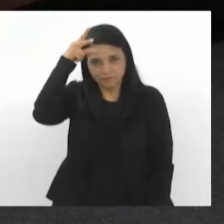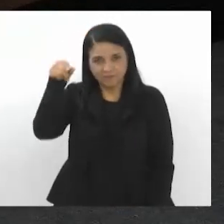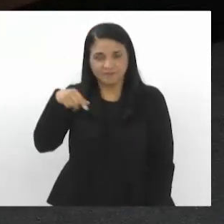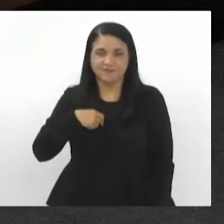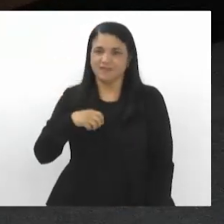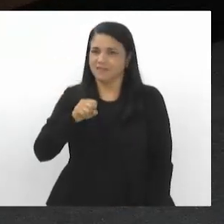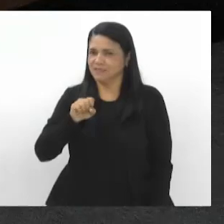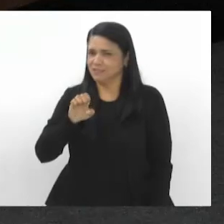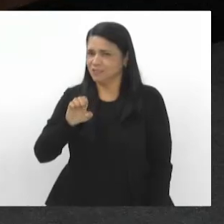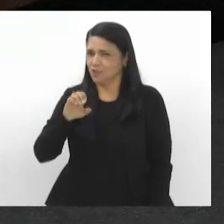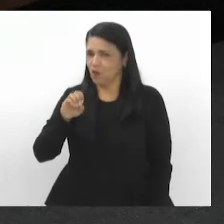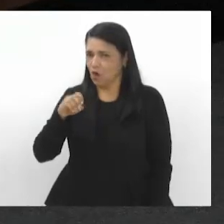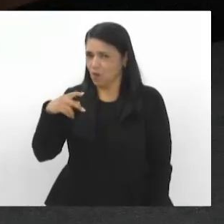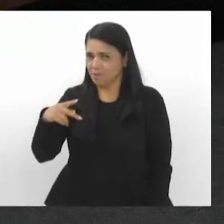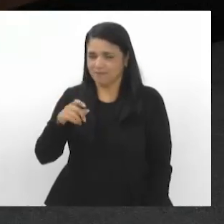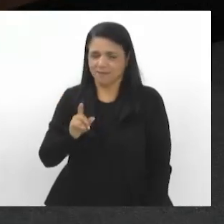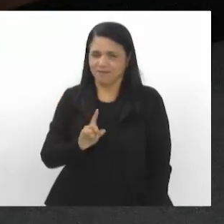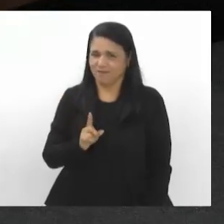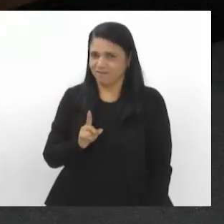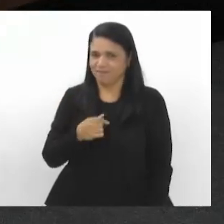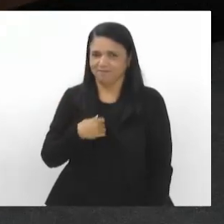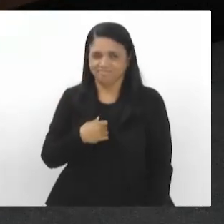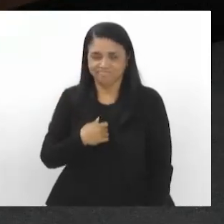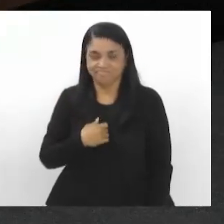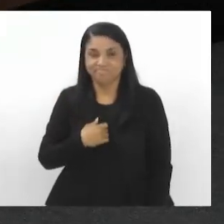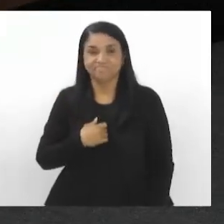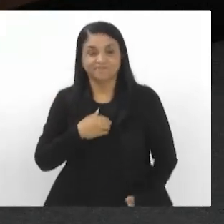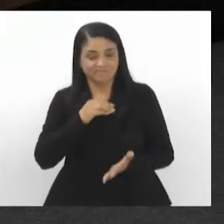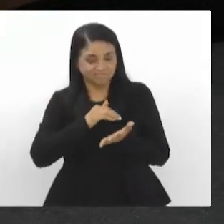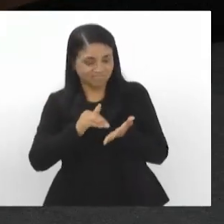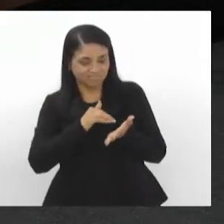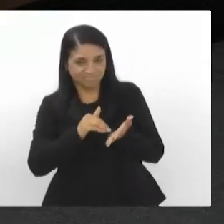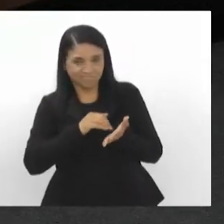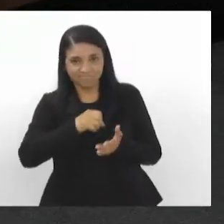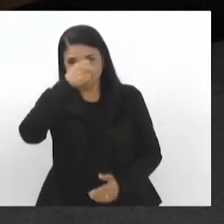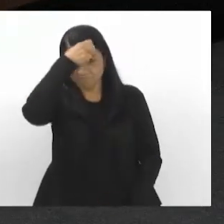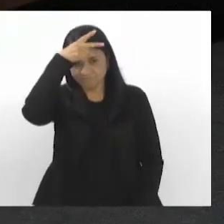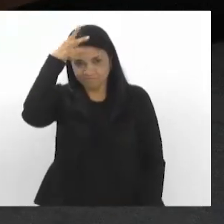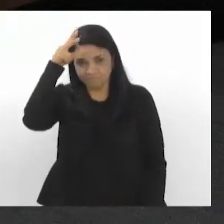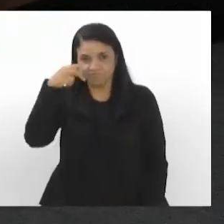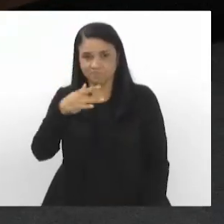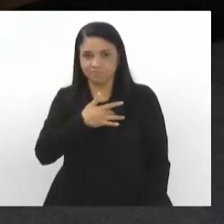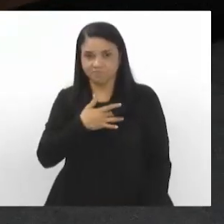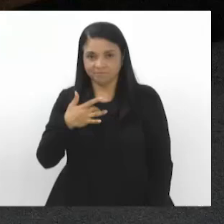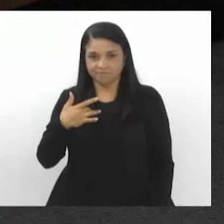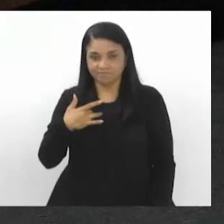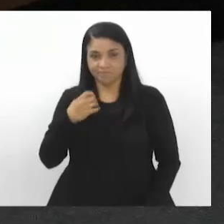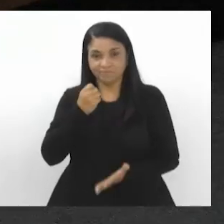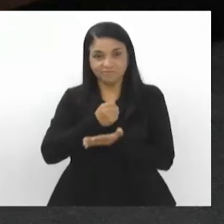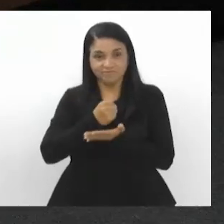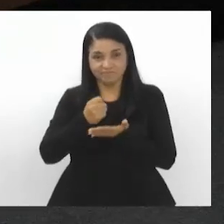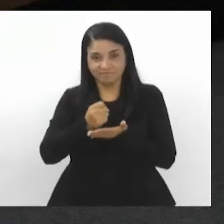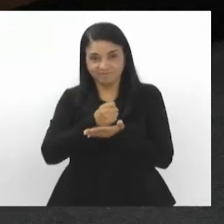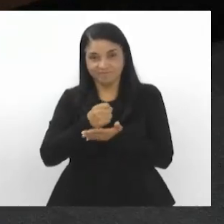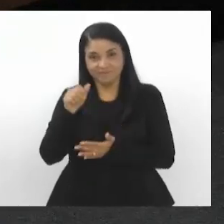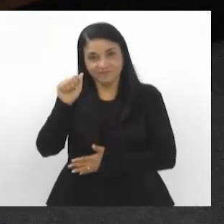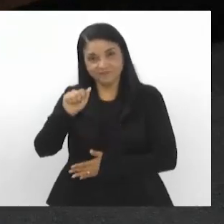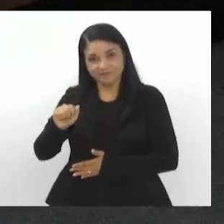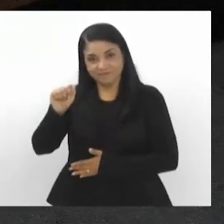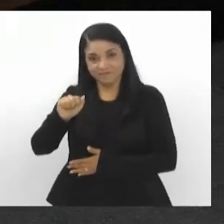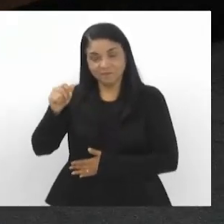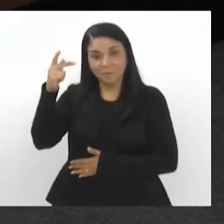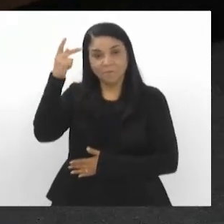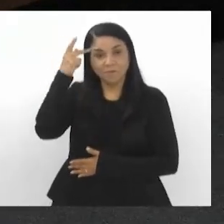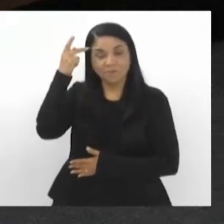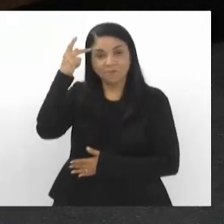CEOP, não. Olha bem isso aqui, a Secretaria Municipal de Saúde contrata a Associação